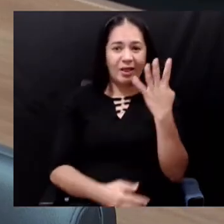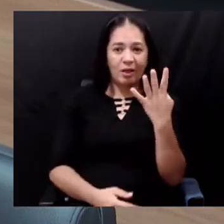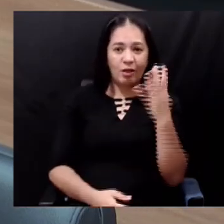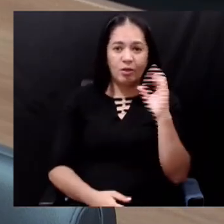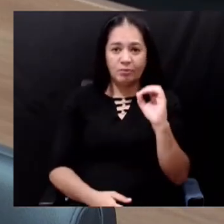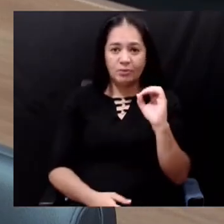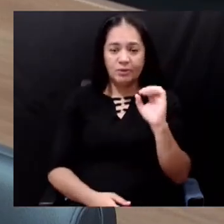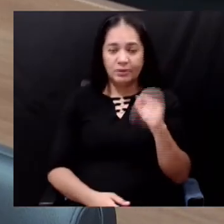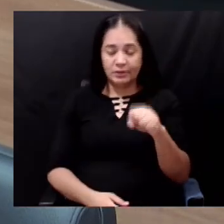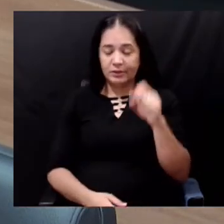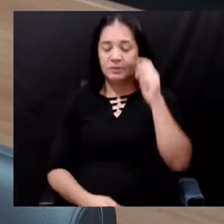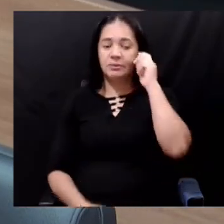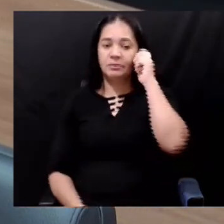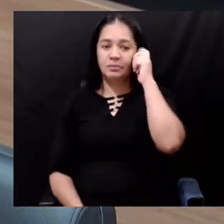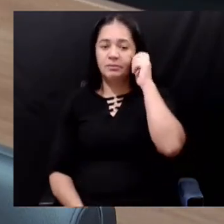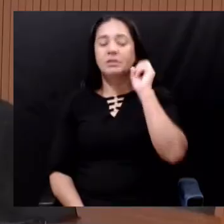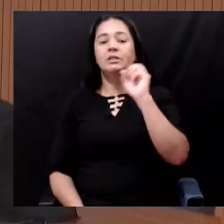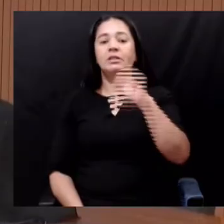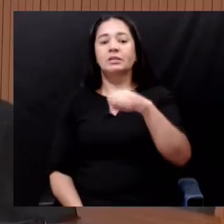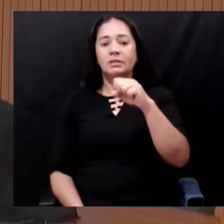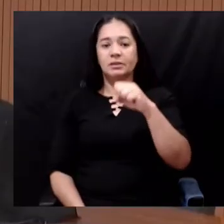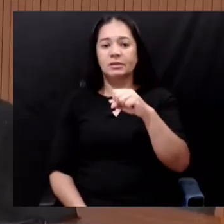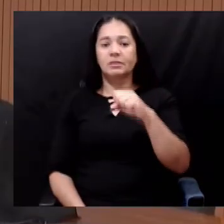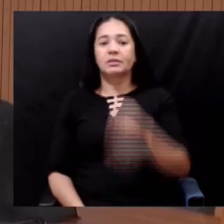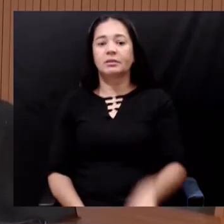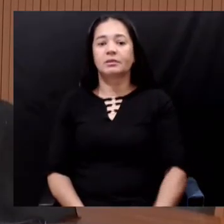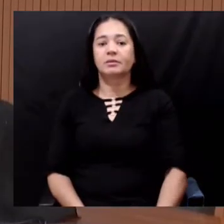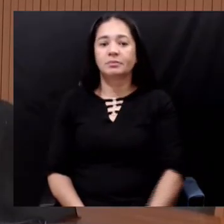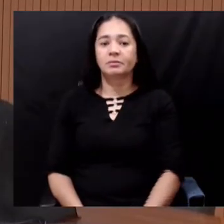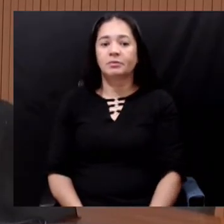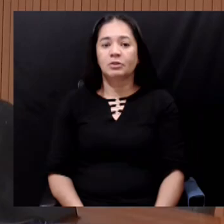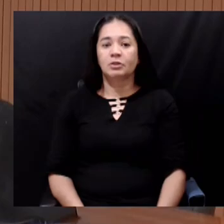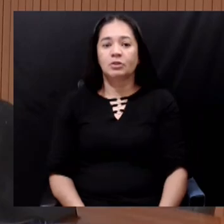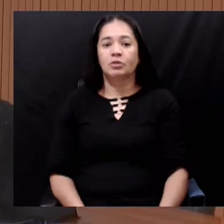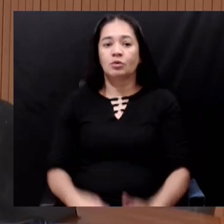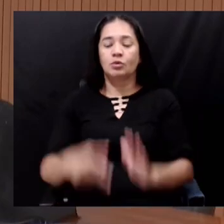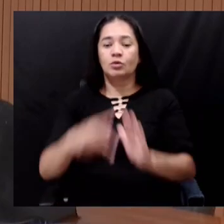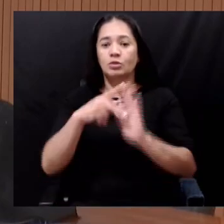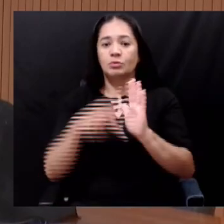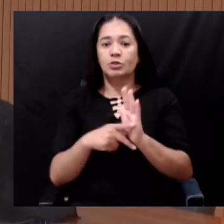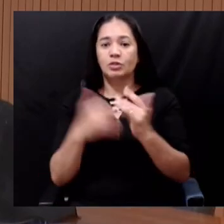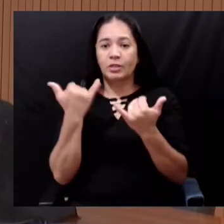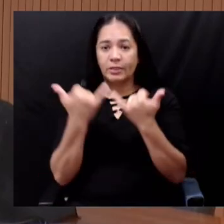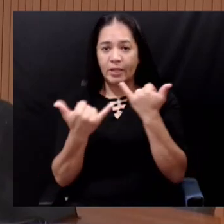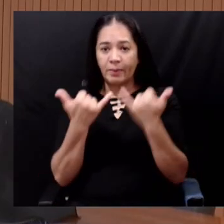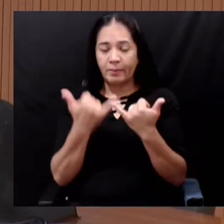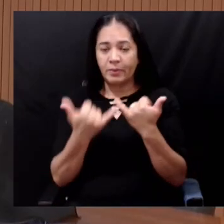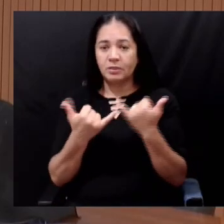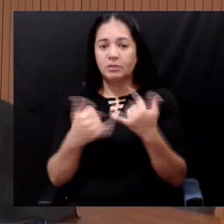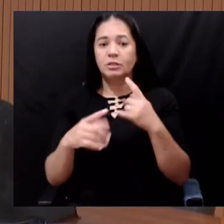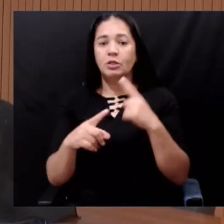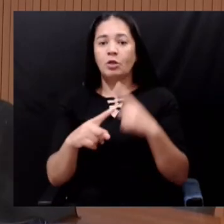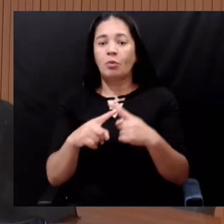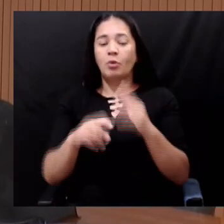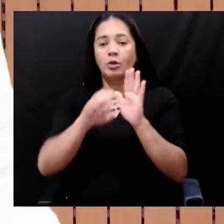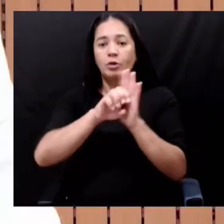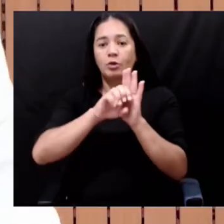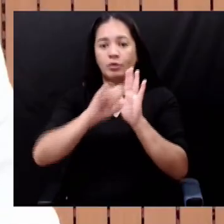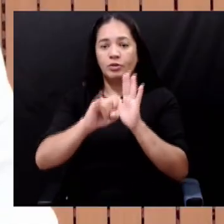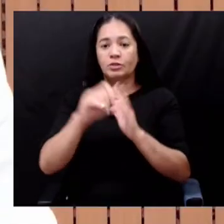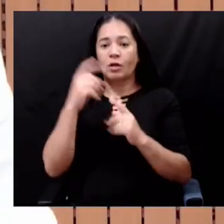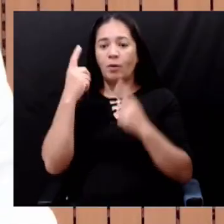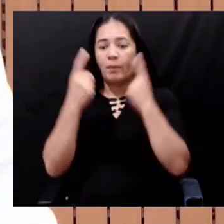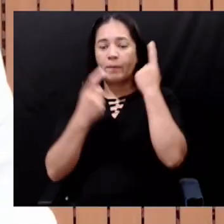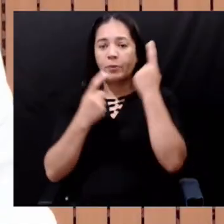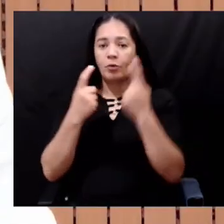não necessariamente os projetos são similares, porque no edital teve uma preocupação também importante de reconhecer aquilo que